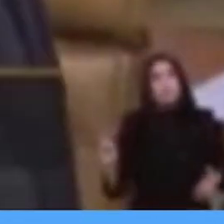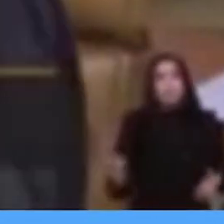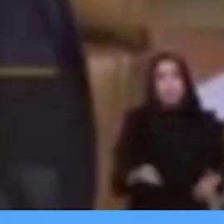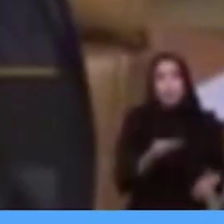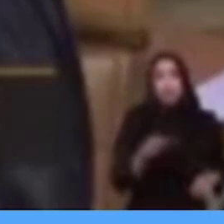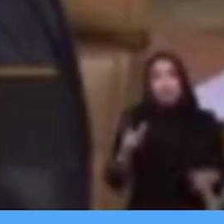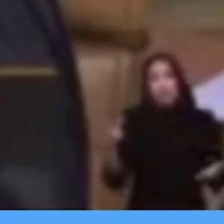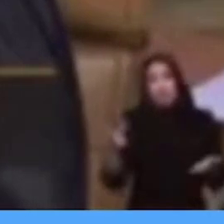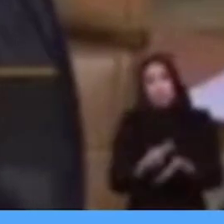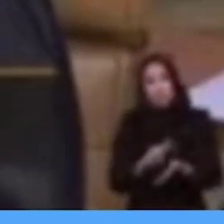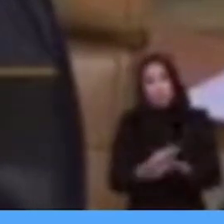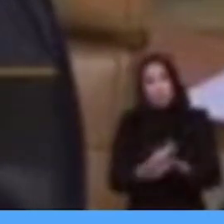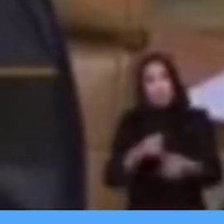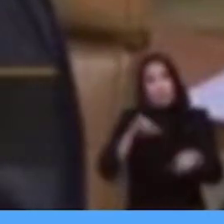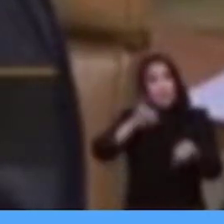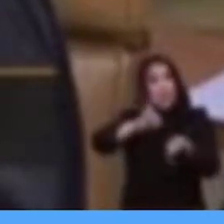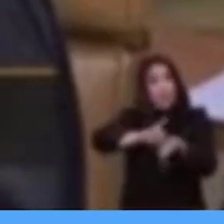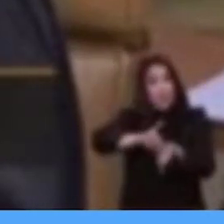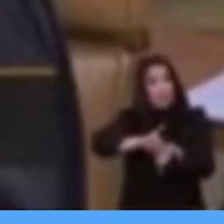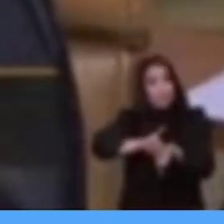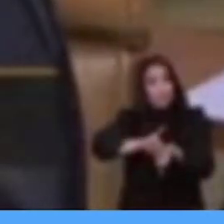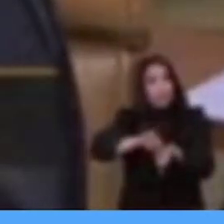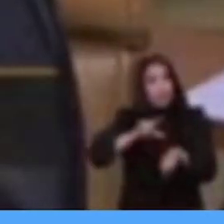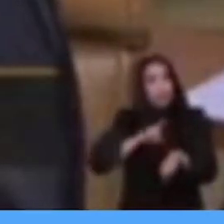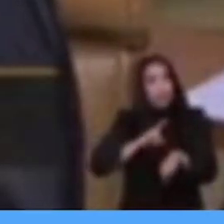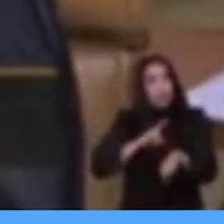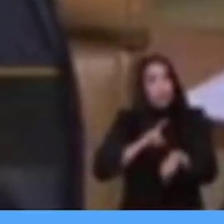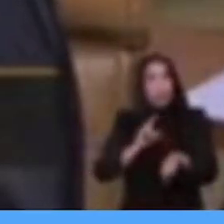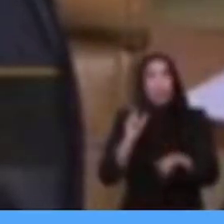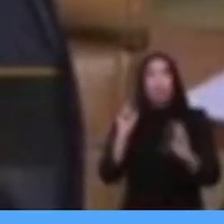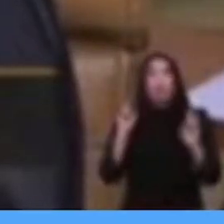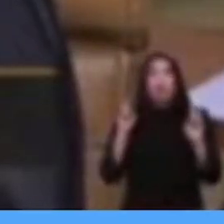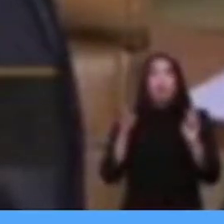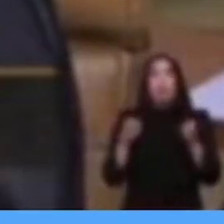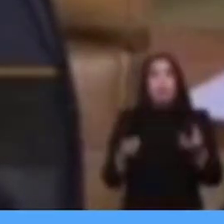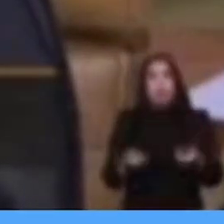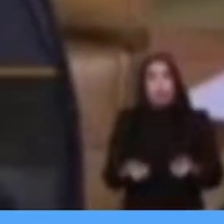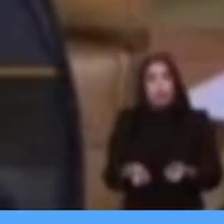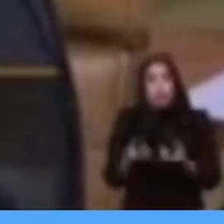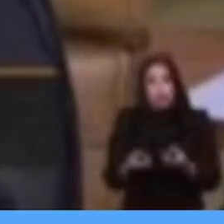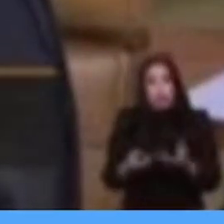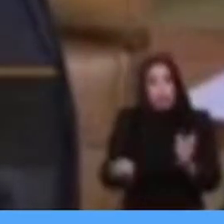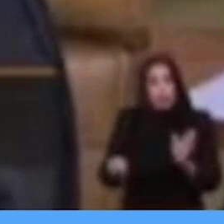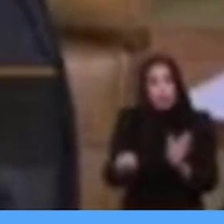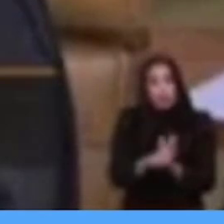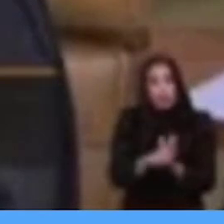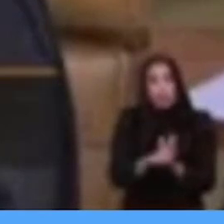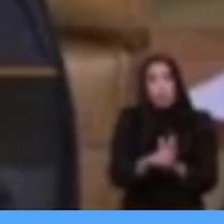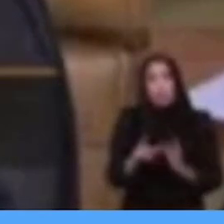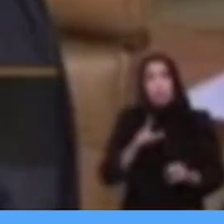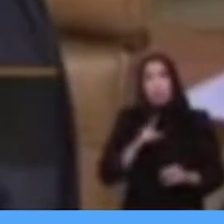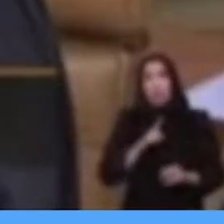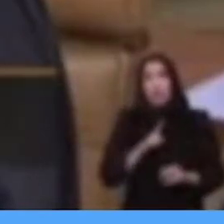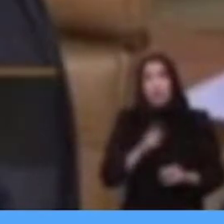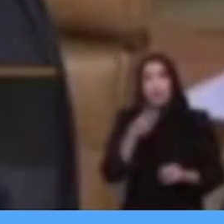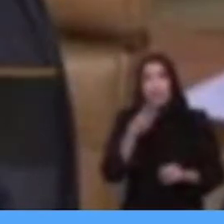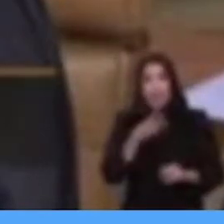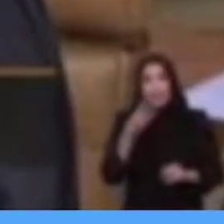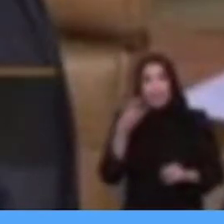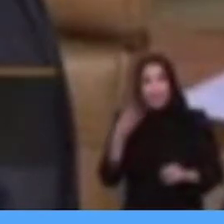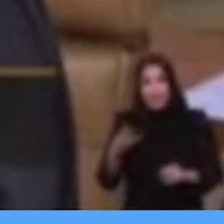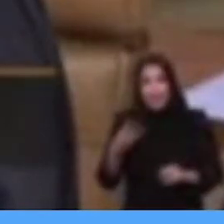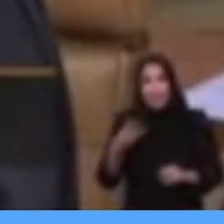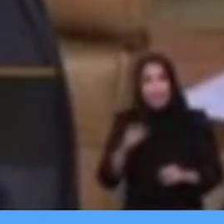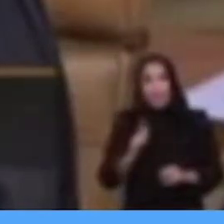ocorrências, na capital se considera tráfico de drogas, a média, o porte de 33 gramas